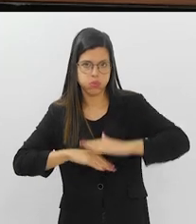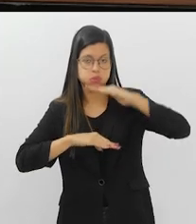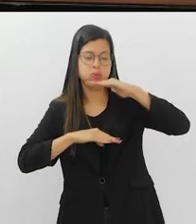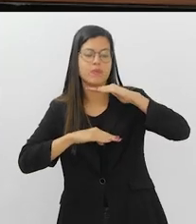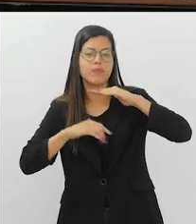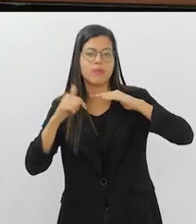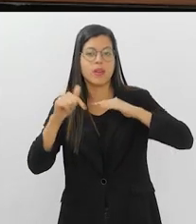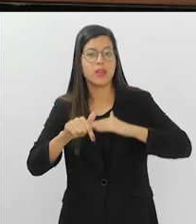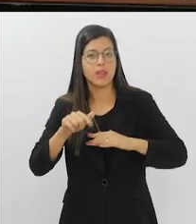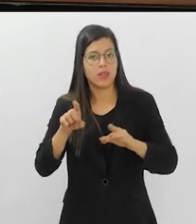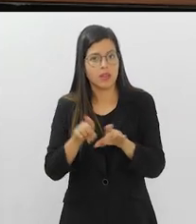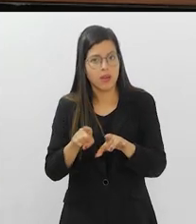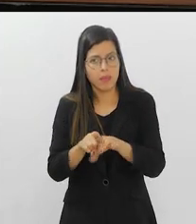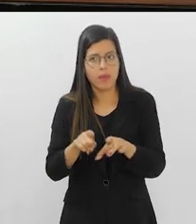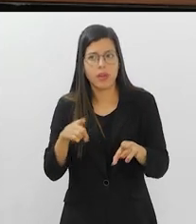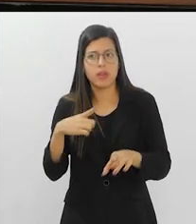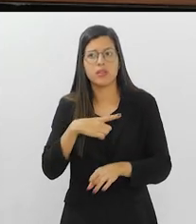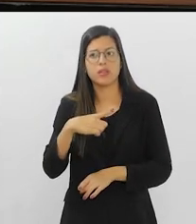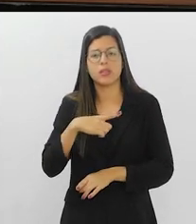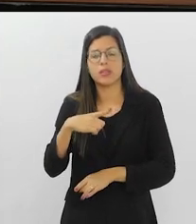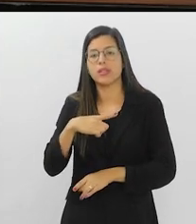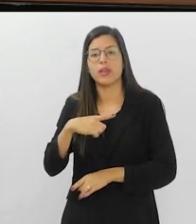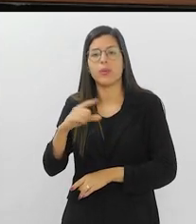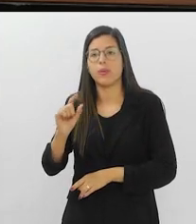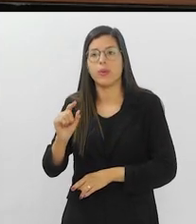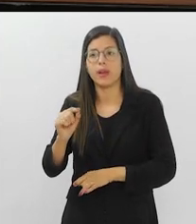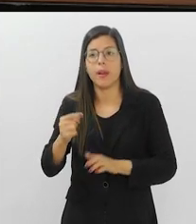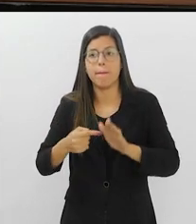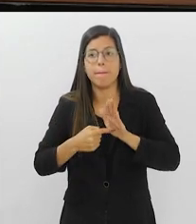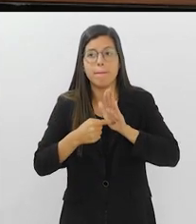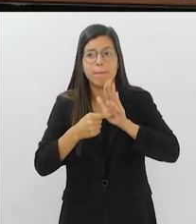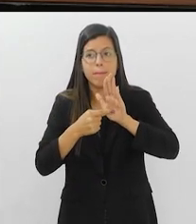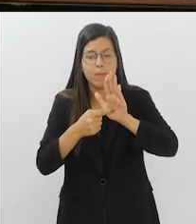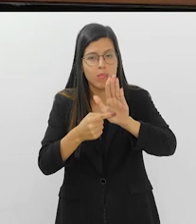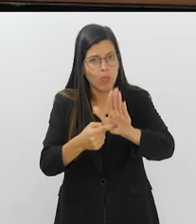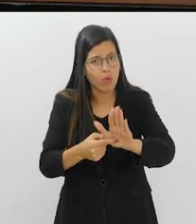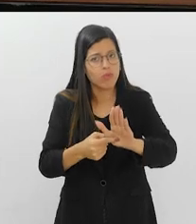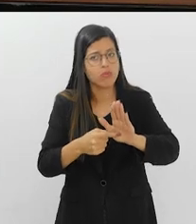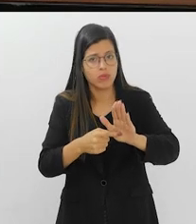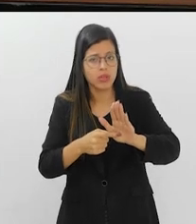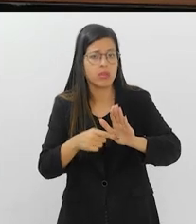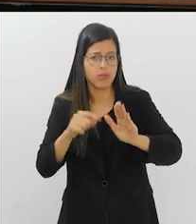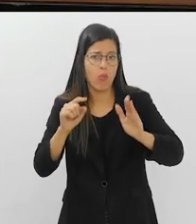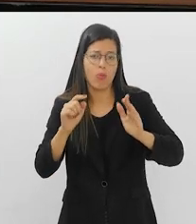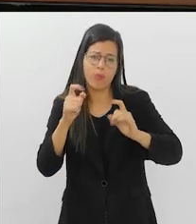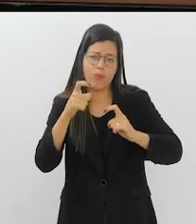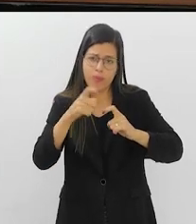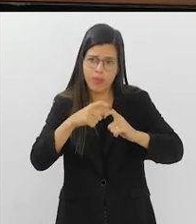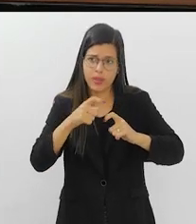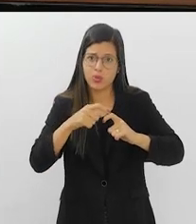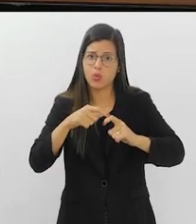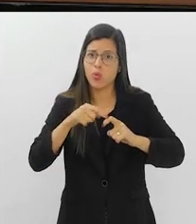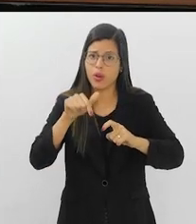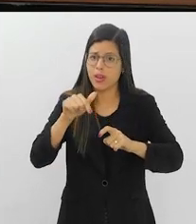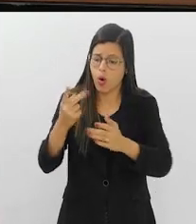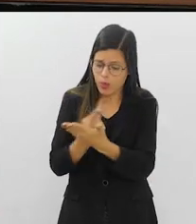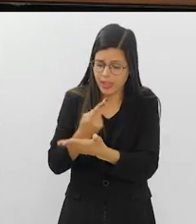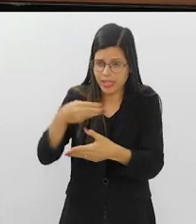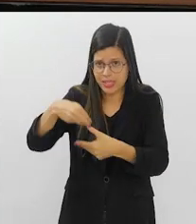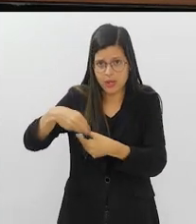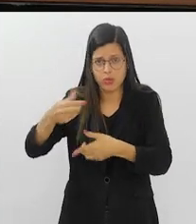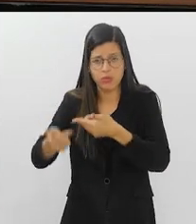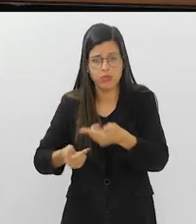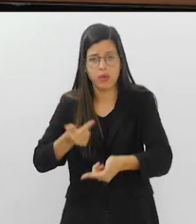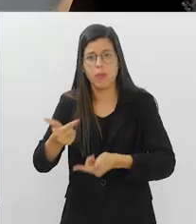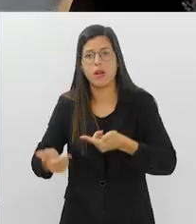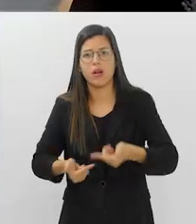uma manifestação desadaptativa, uma manifestação patologizada de um fenômeno de trabalho.